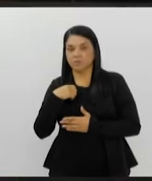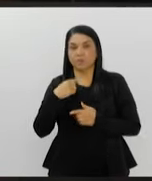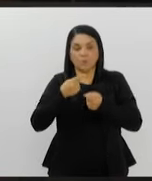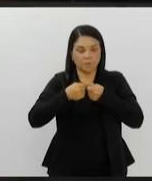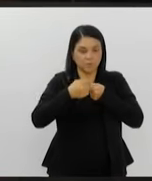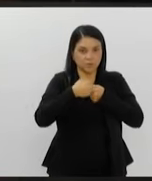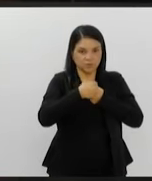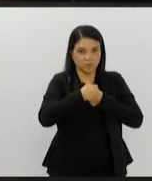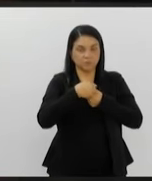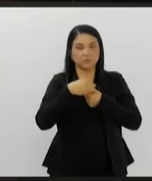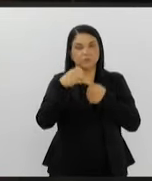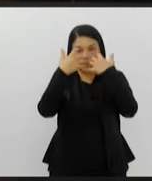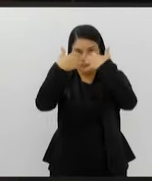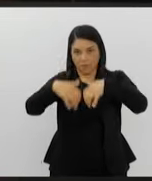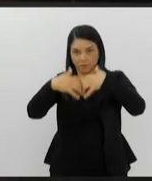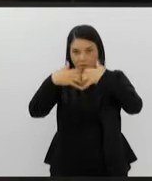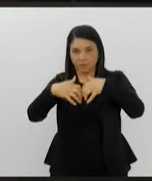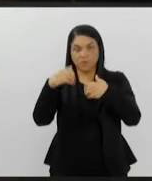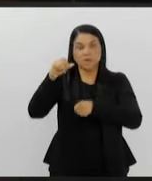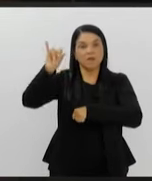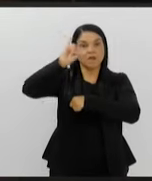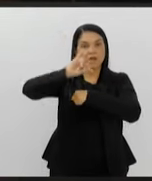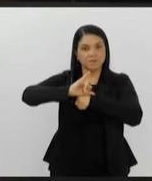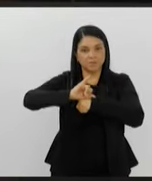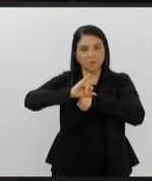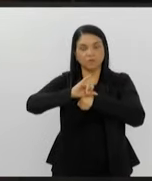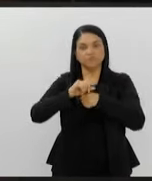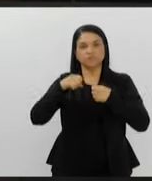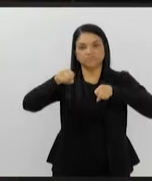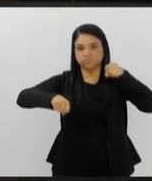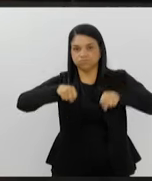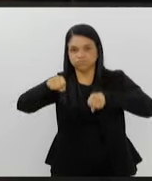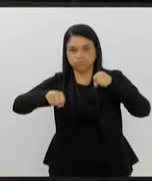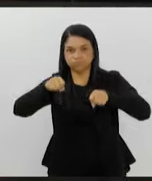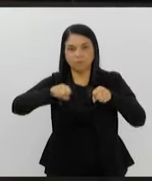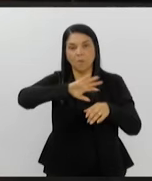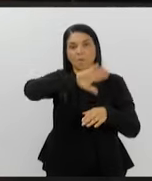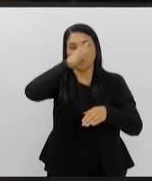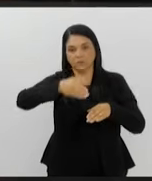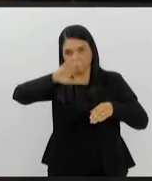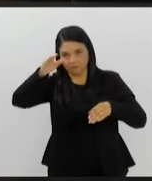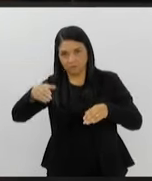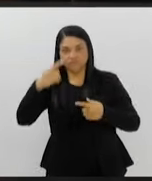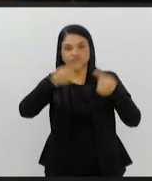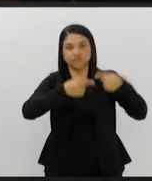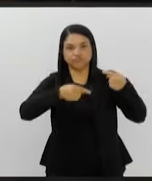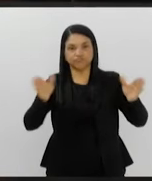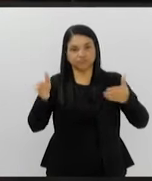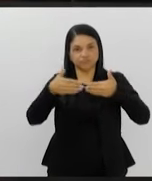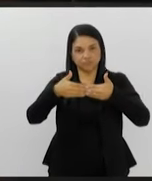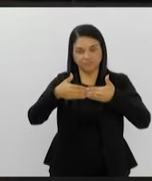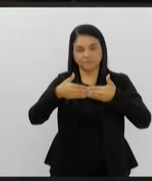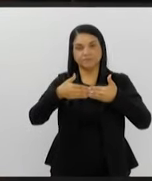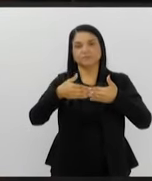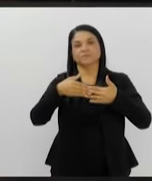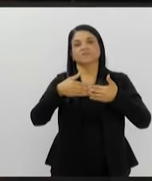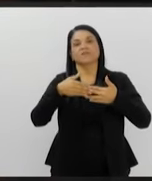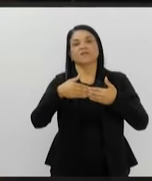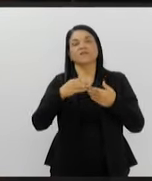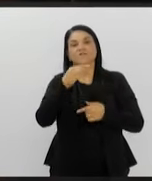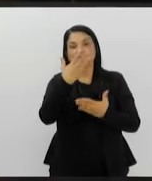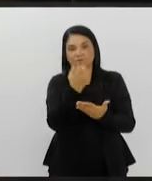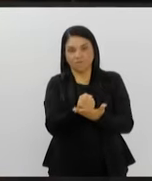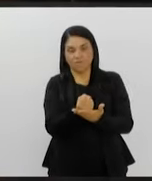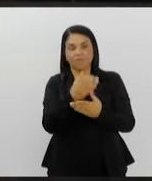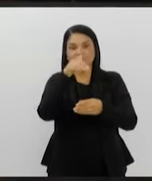de Petrópolis como a capital do ciclismo de montanha. Em discussão, não havendo quem queira discutir, encerrada a discussão. Em